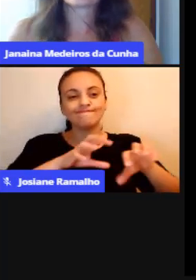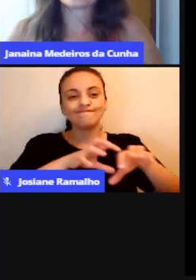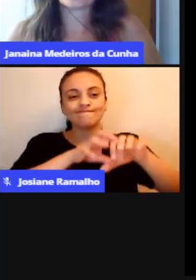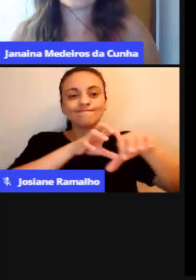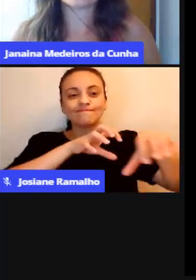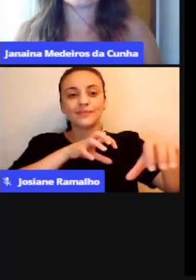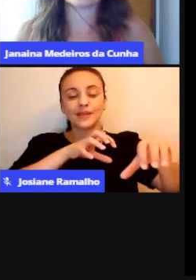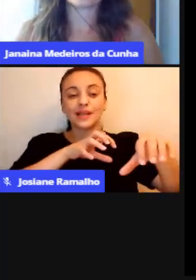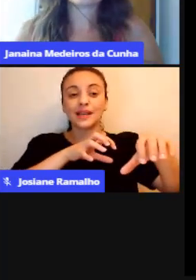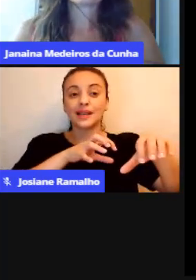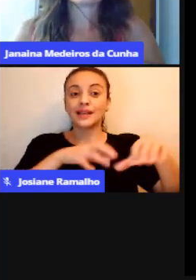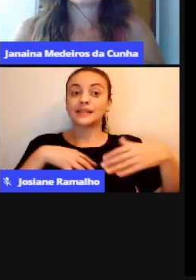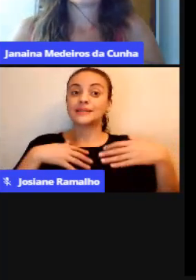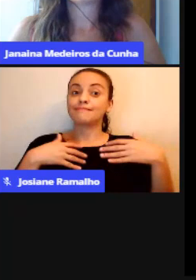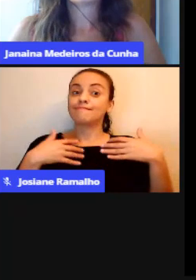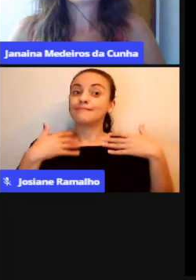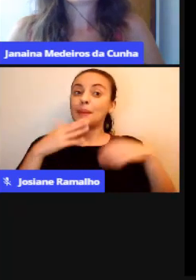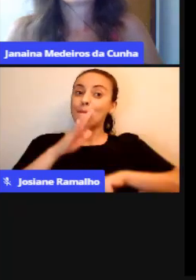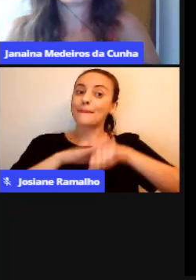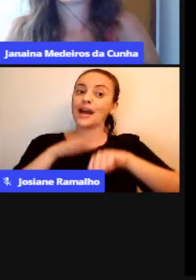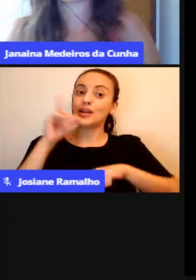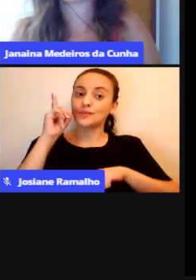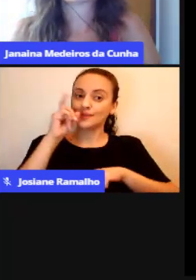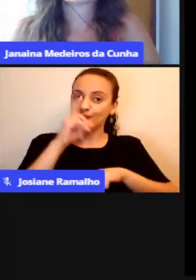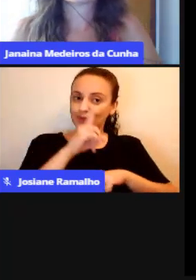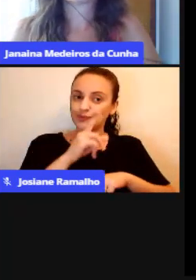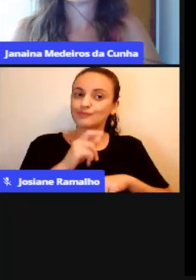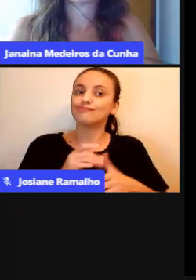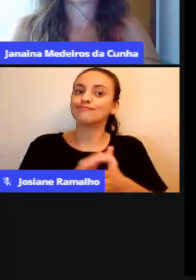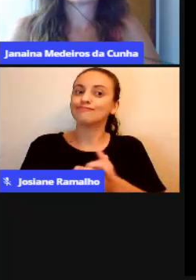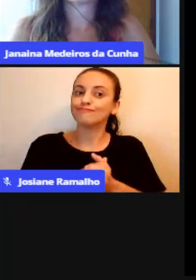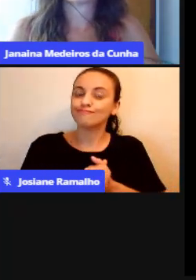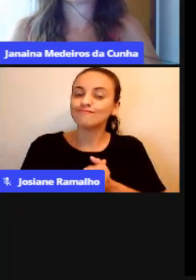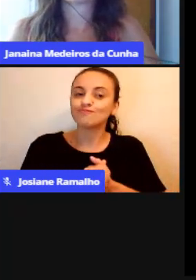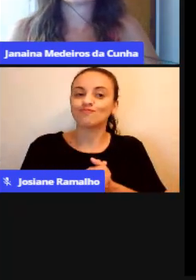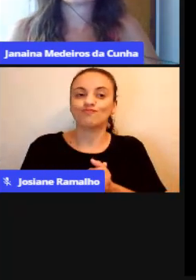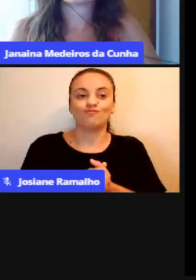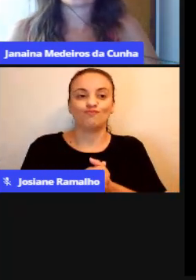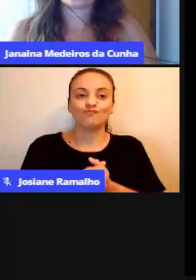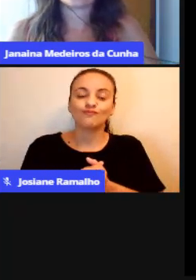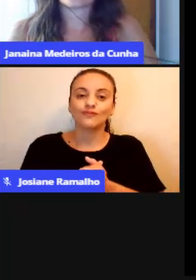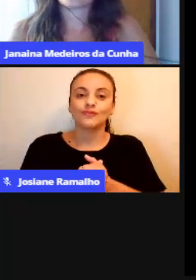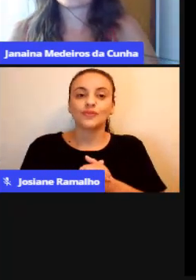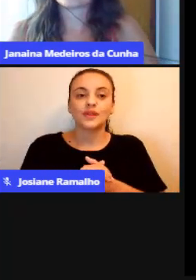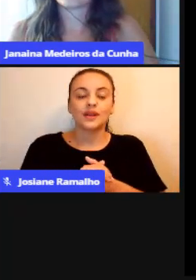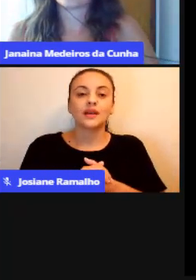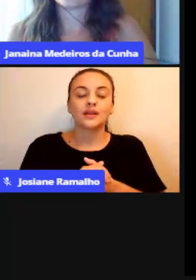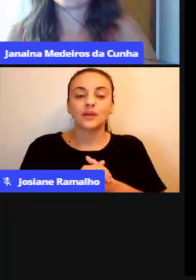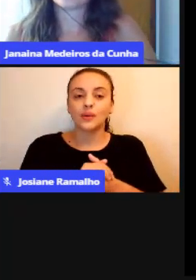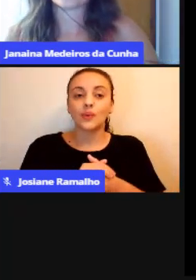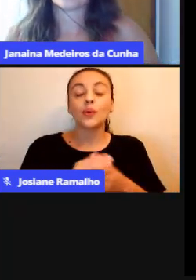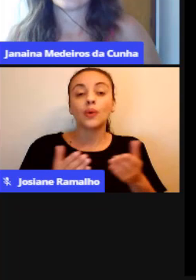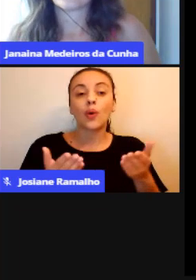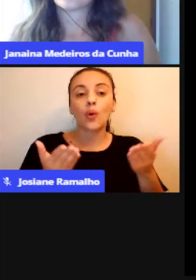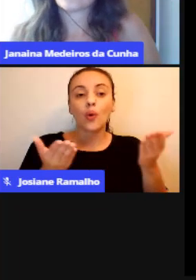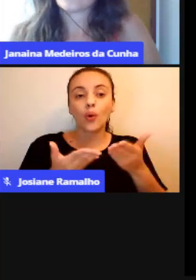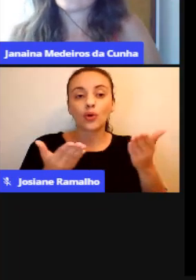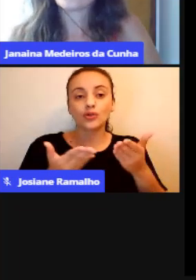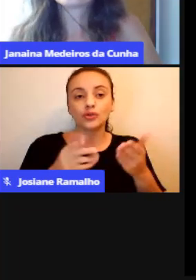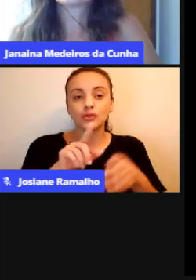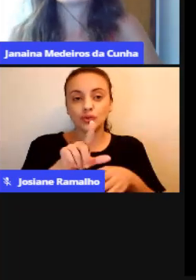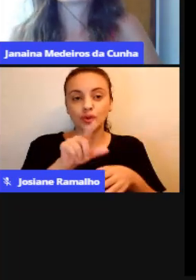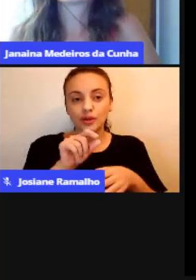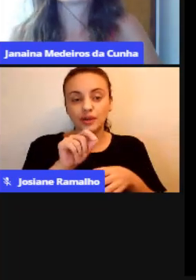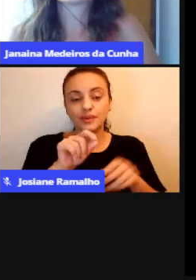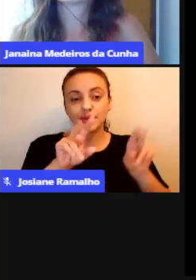mais polêmico ainda, né? Então, nós queremos trazer esse tema para estar conversando um pouquinho,